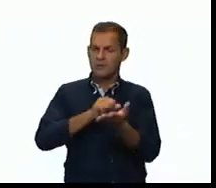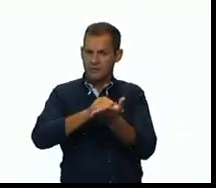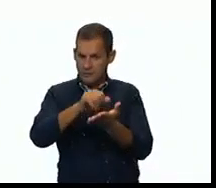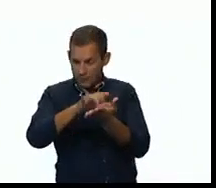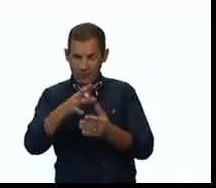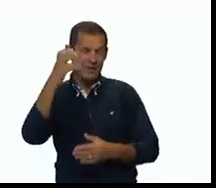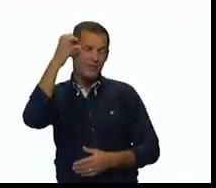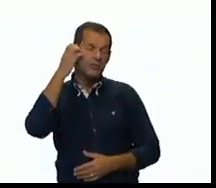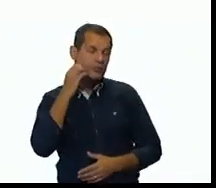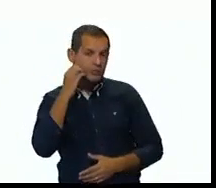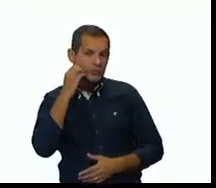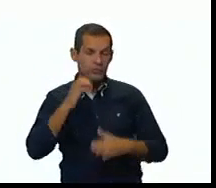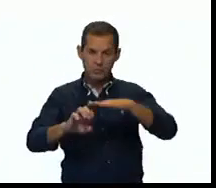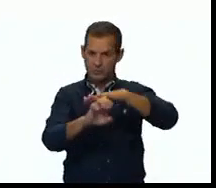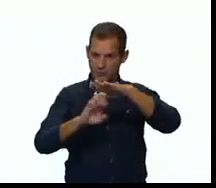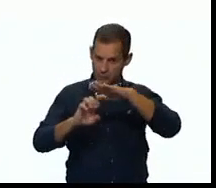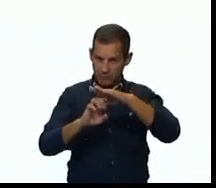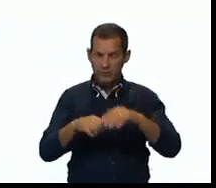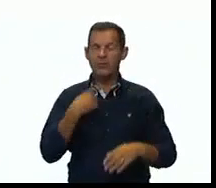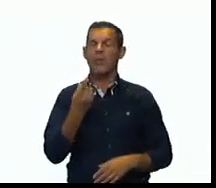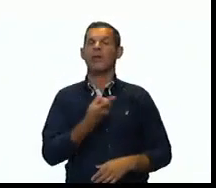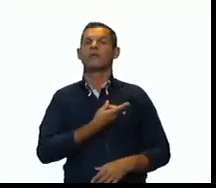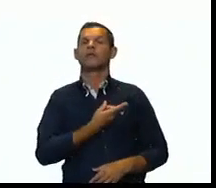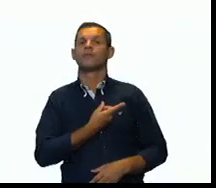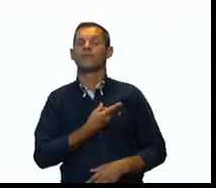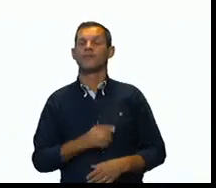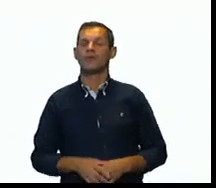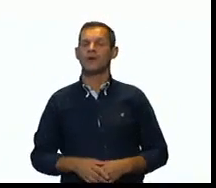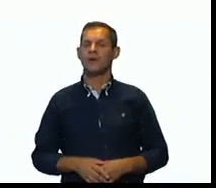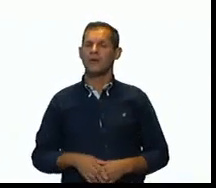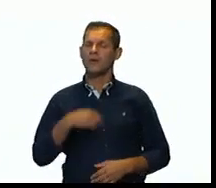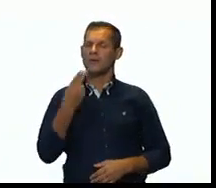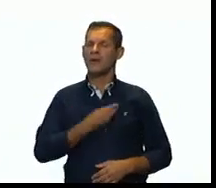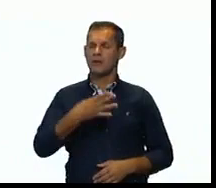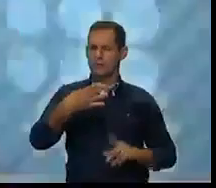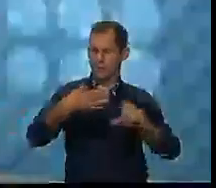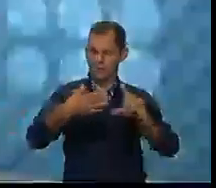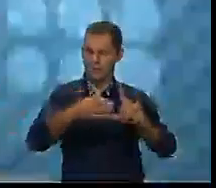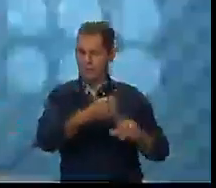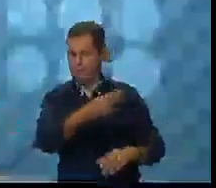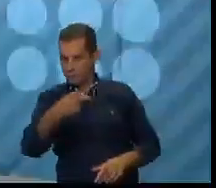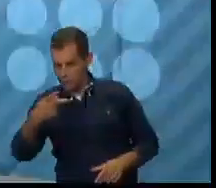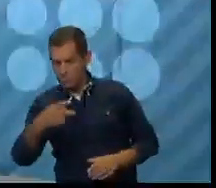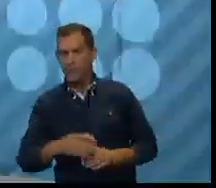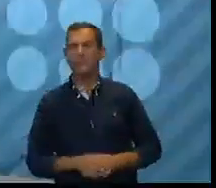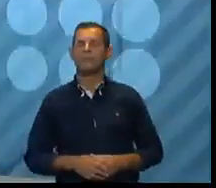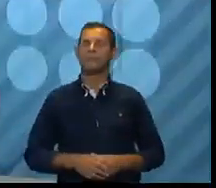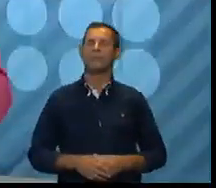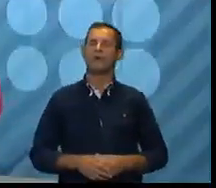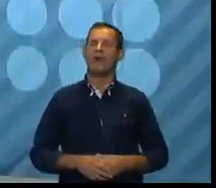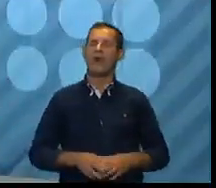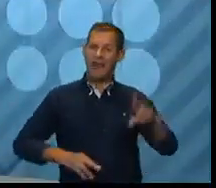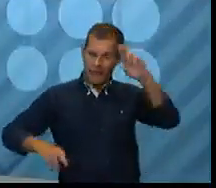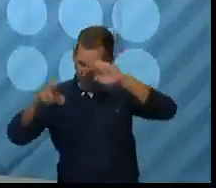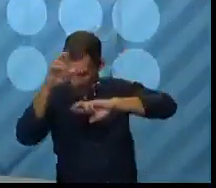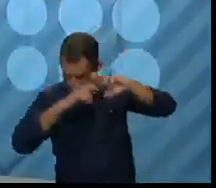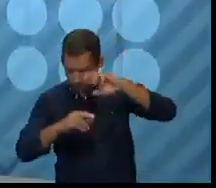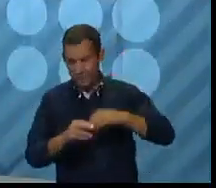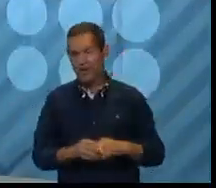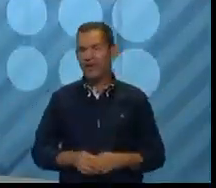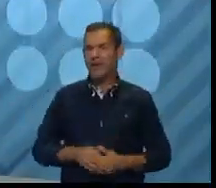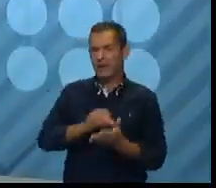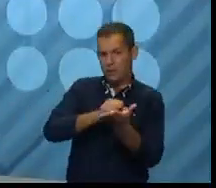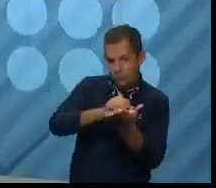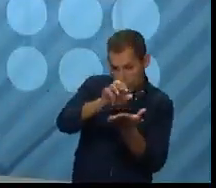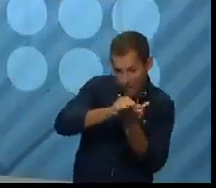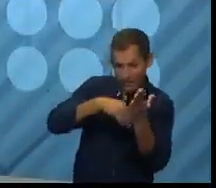nos lucros da empresa. Então, nós iremos, ao longo das nossas 4 situações problemas, a analisar, além do